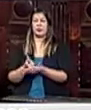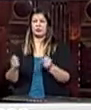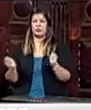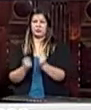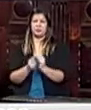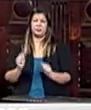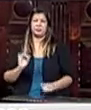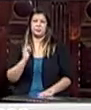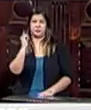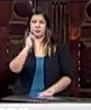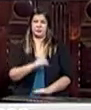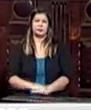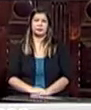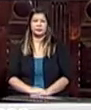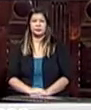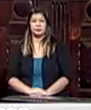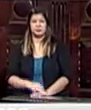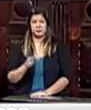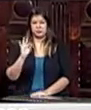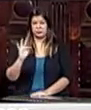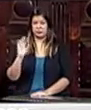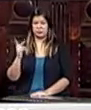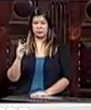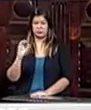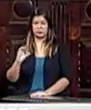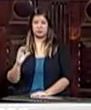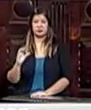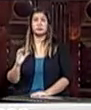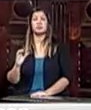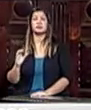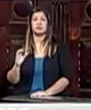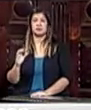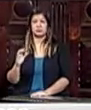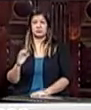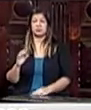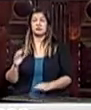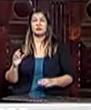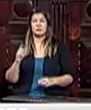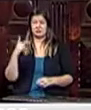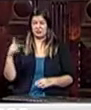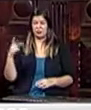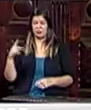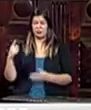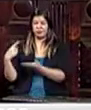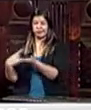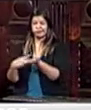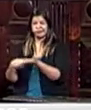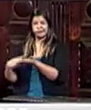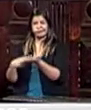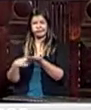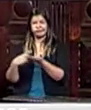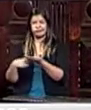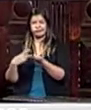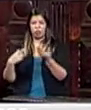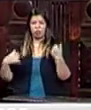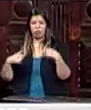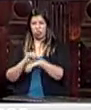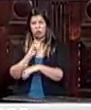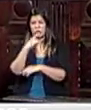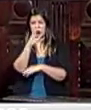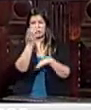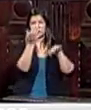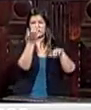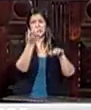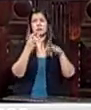da dívida. O presidente Fernando Henrique corrompe o Congresso Nacional e aprova a emenda